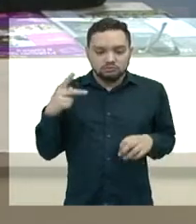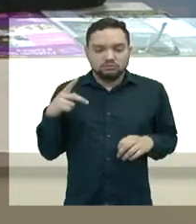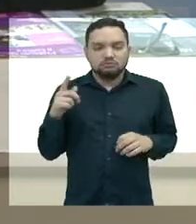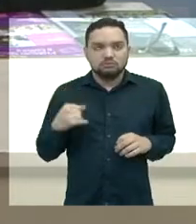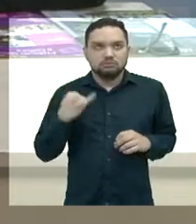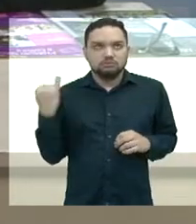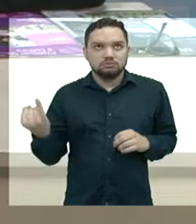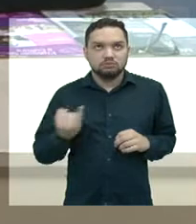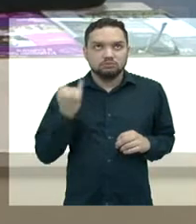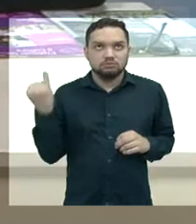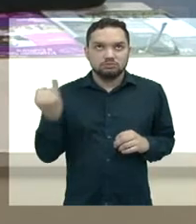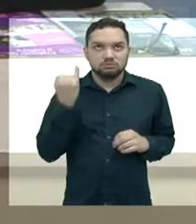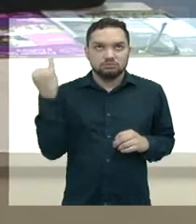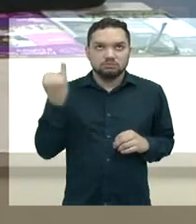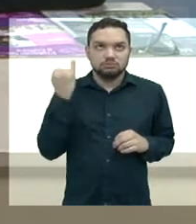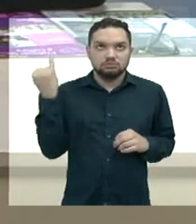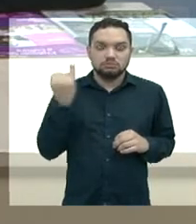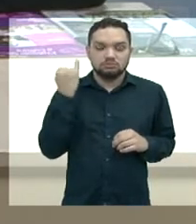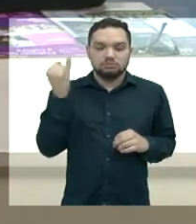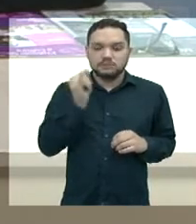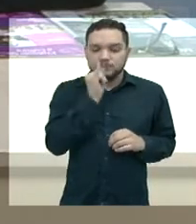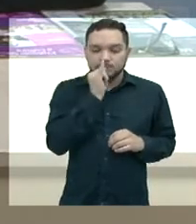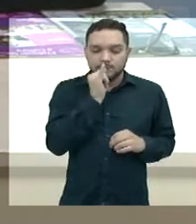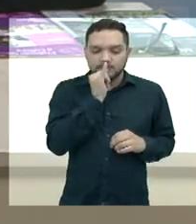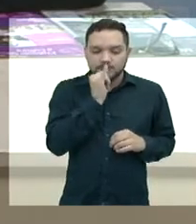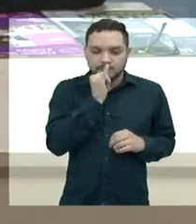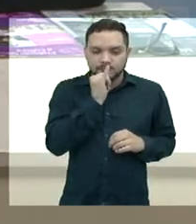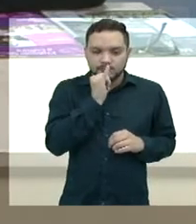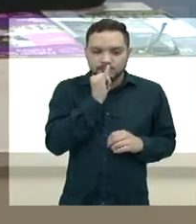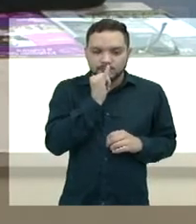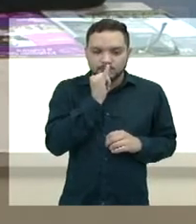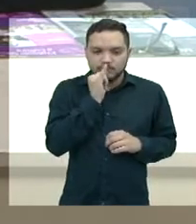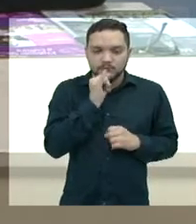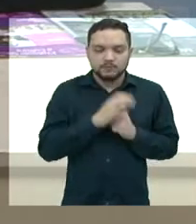importantes para a cidade, para a cidadania, como, por exemplo,